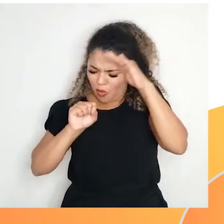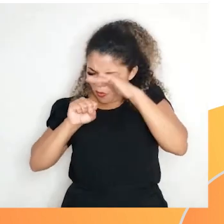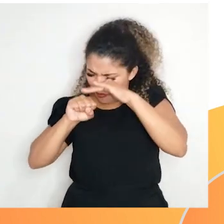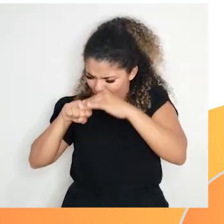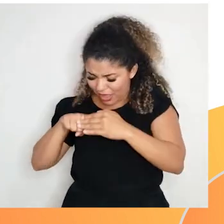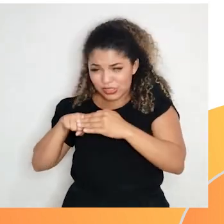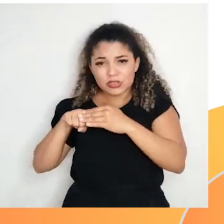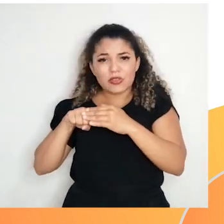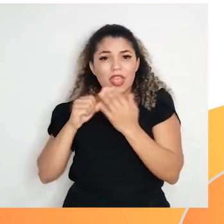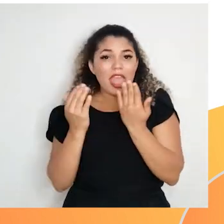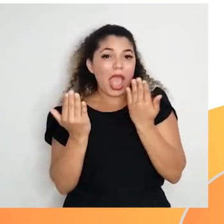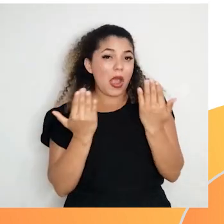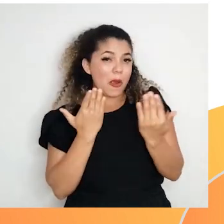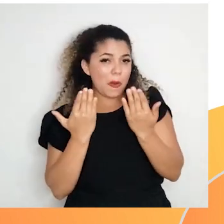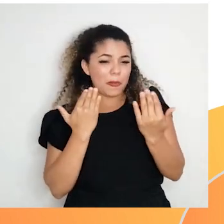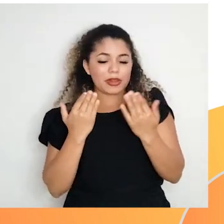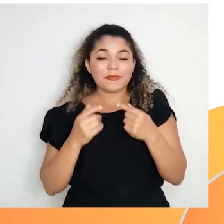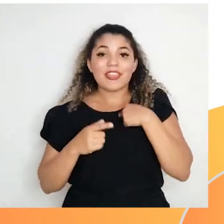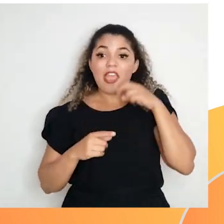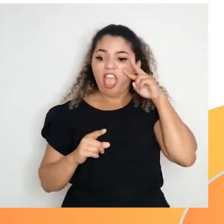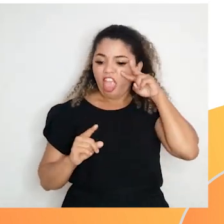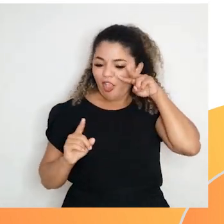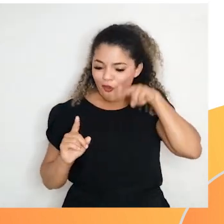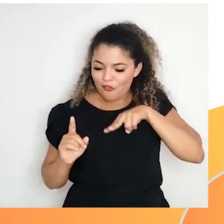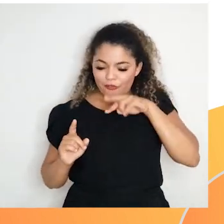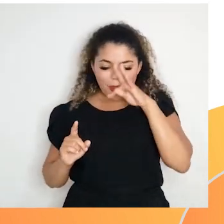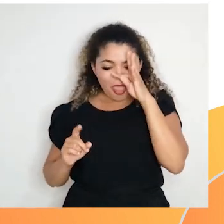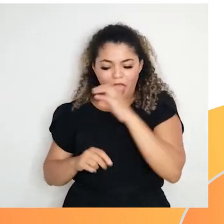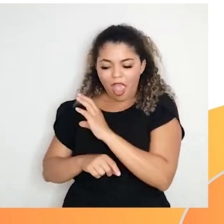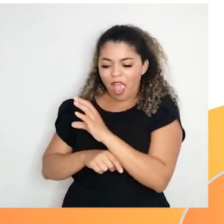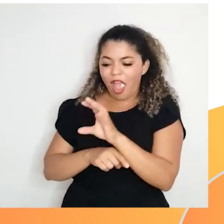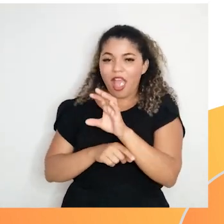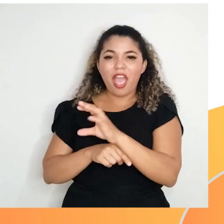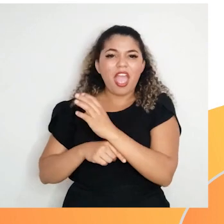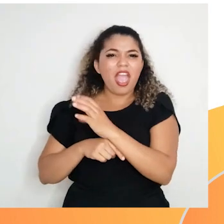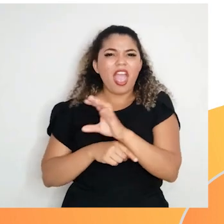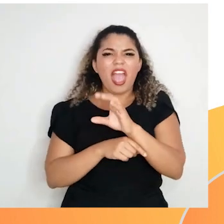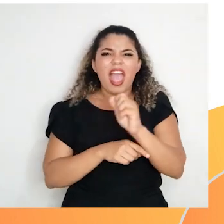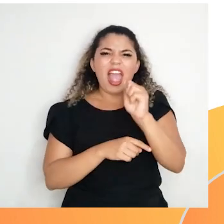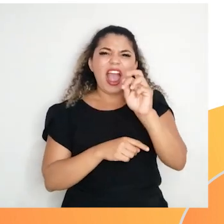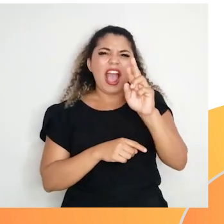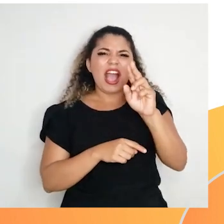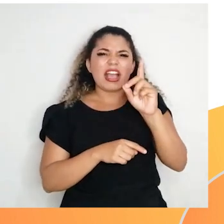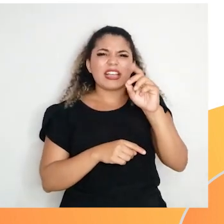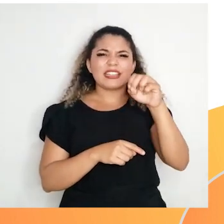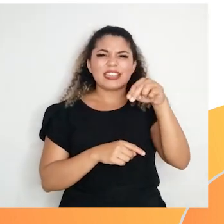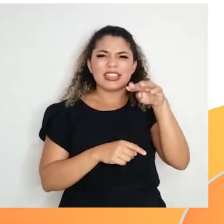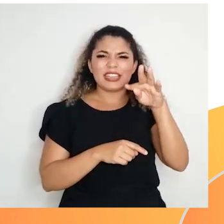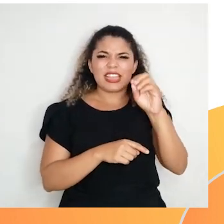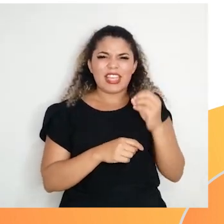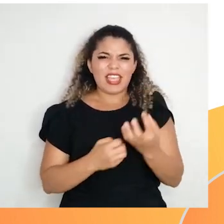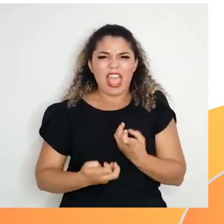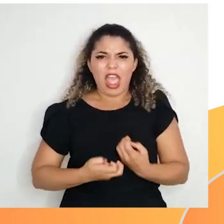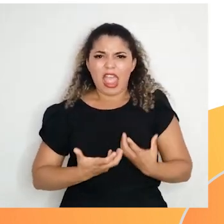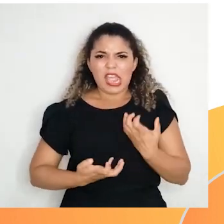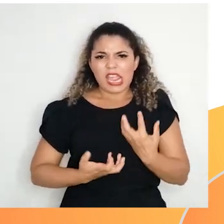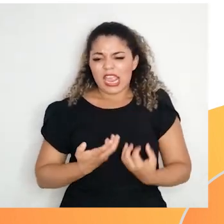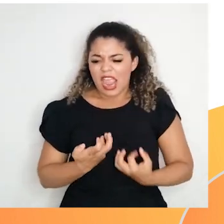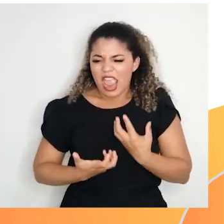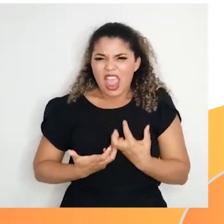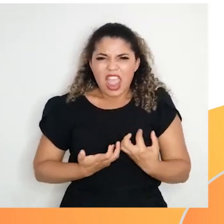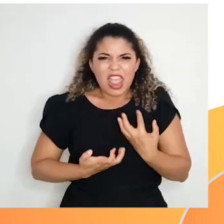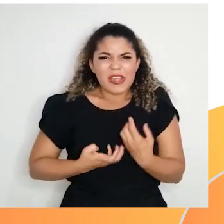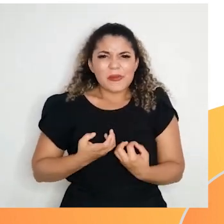cabeça, temos uma comparação, eu vi os girassóis ardentes, os girassóis que